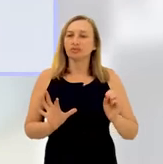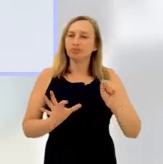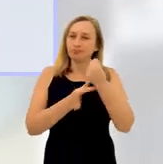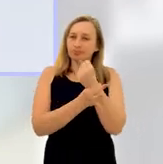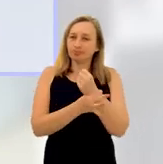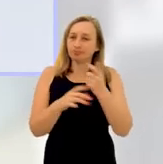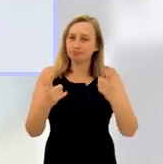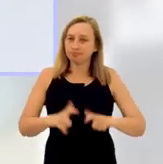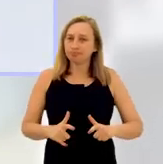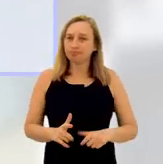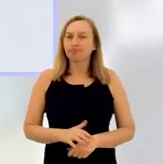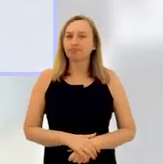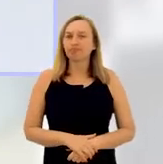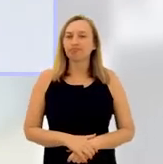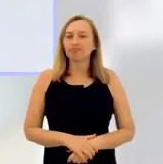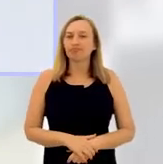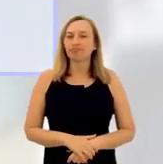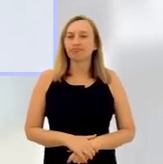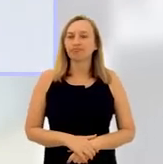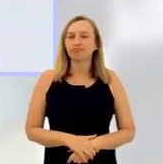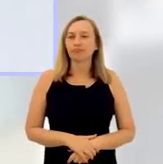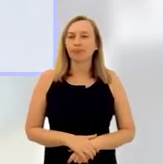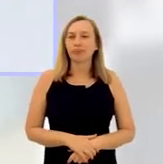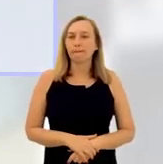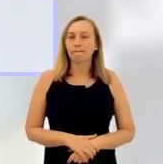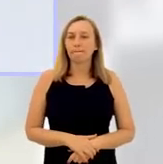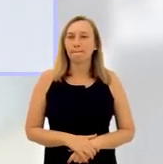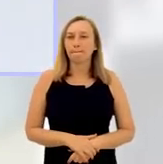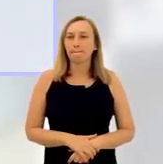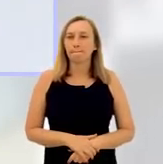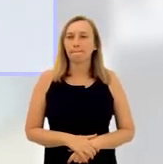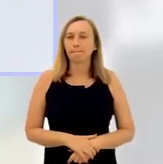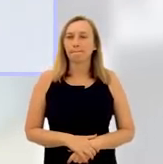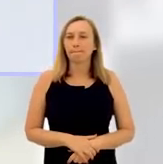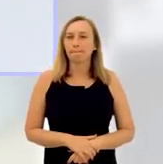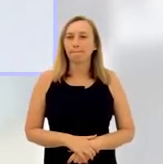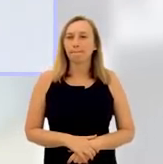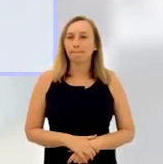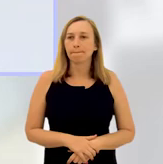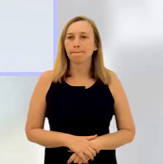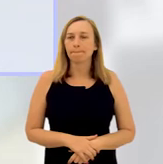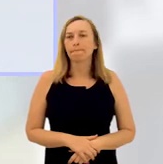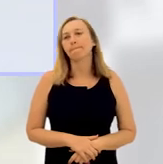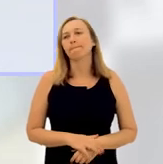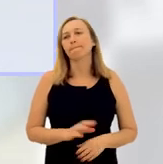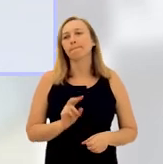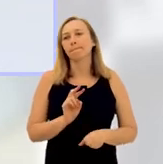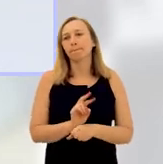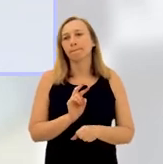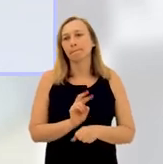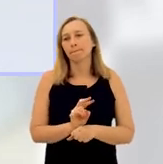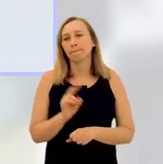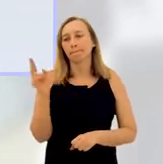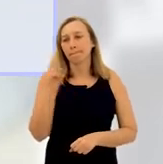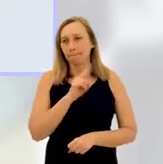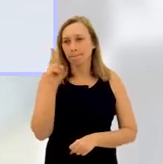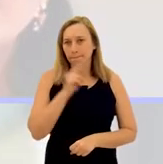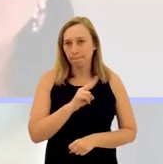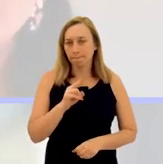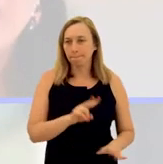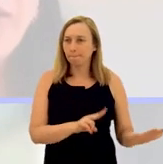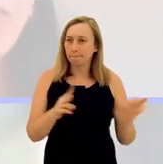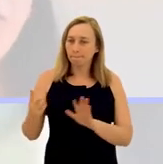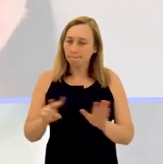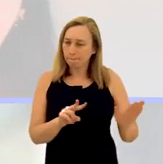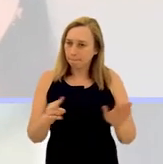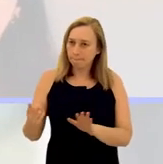uma ordem de proteção, né? Que é o comando emanado através da medida protetiva de urgência.